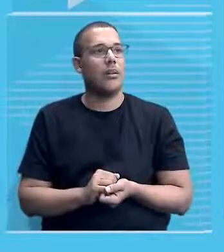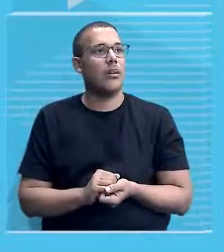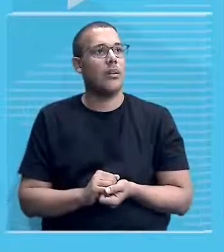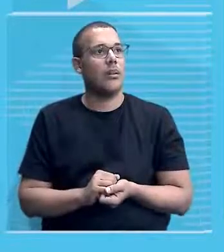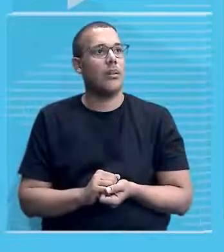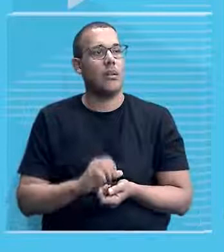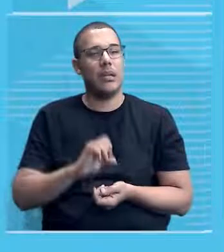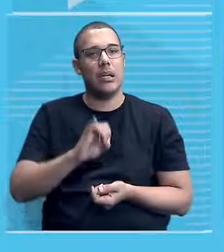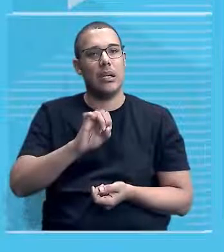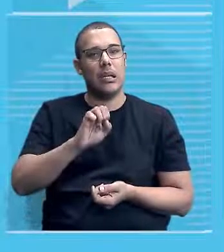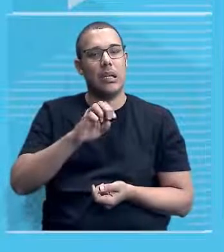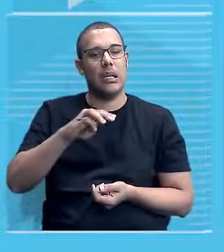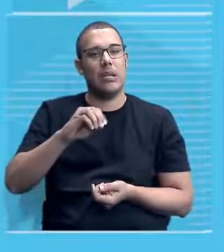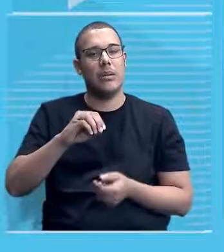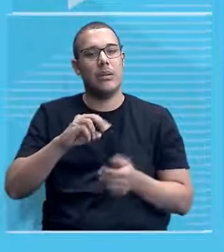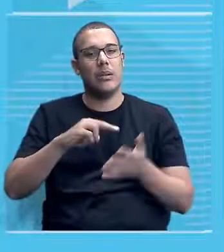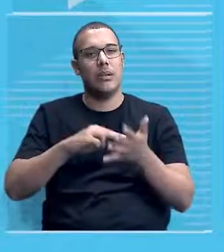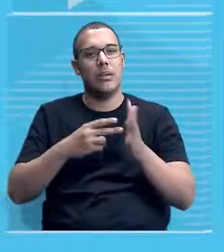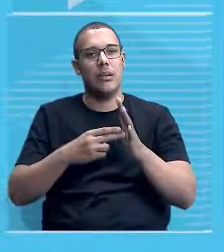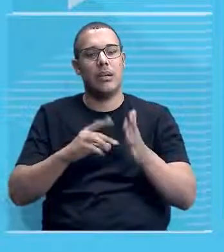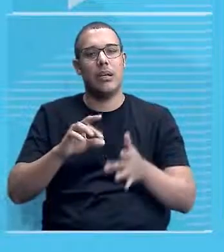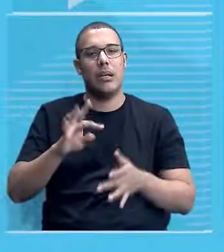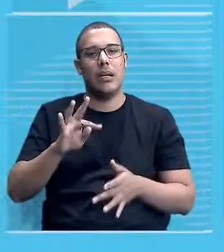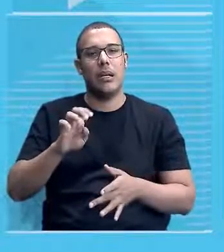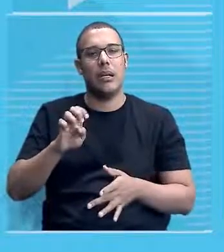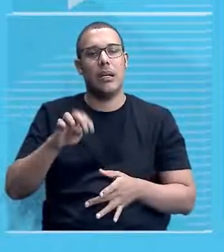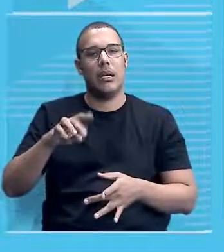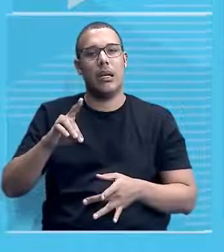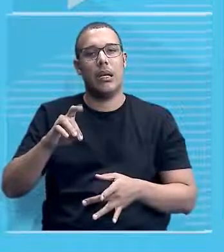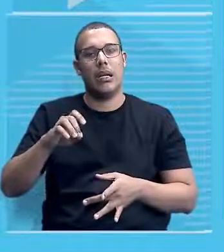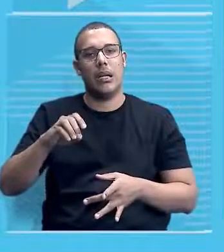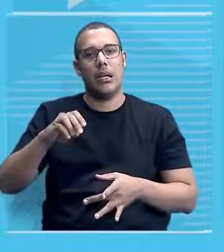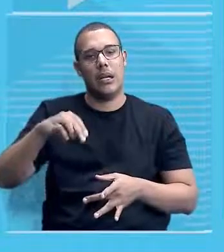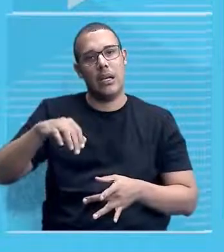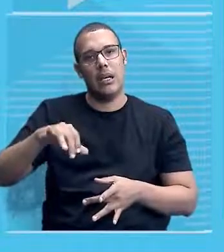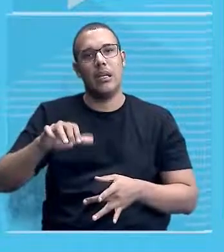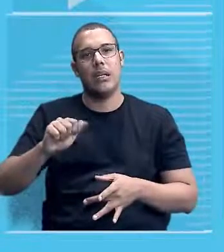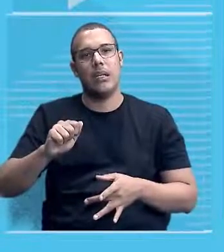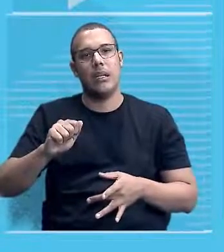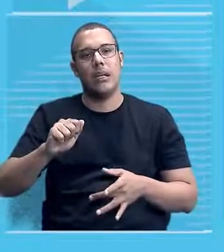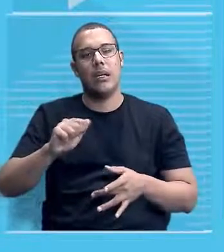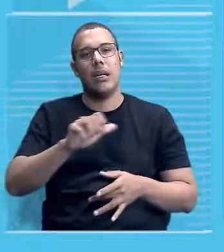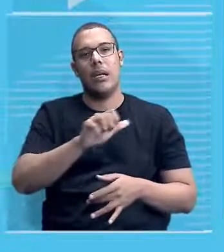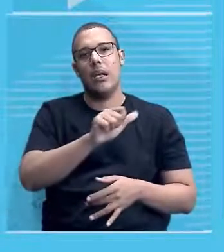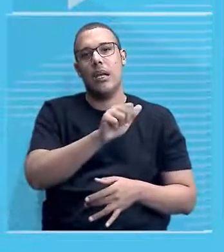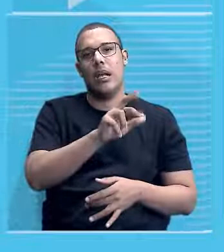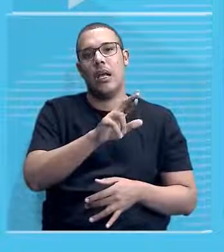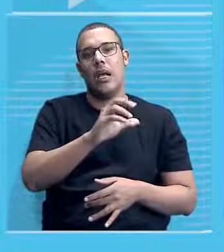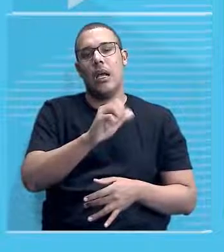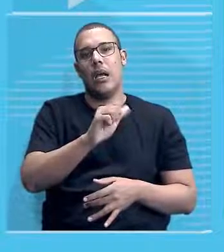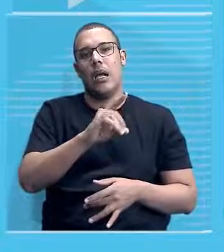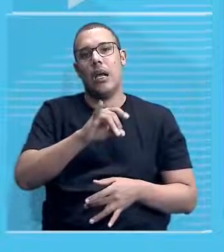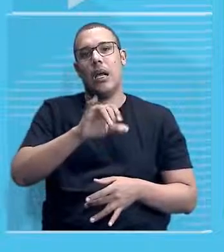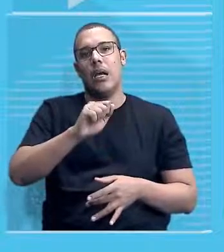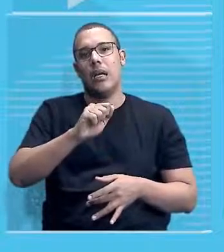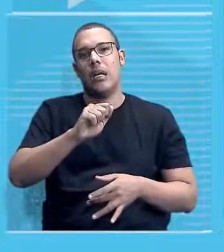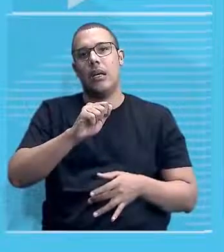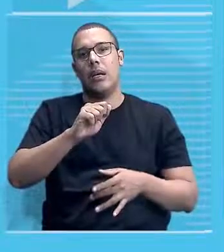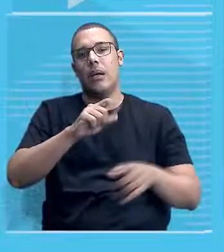aqui que a tendência é a palavra Arcádia Vamos para o campo